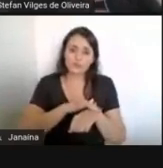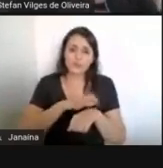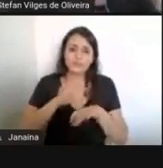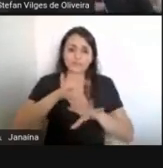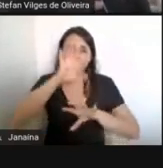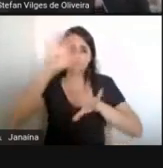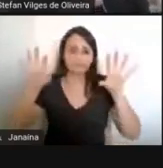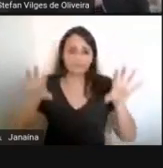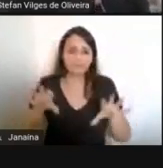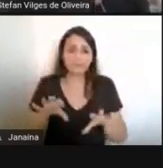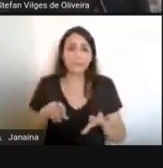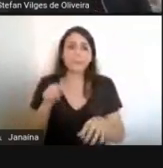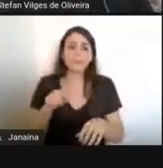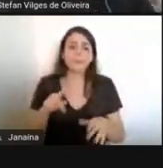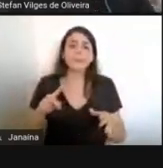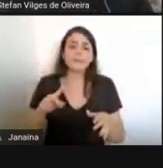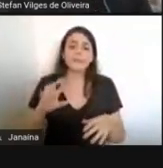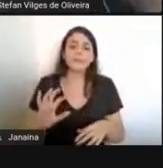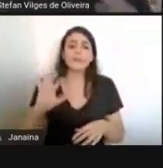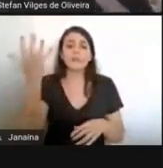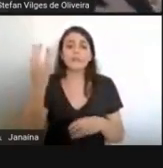ela afeta